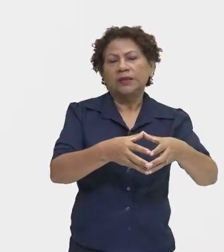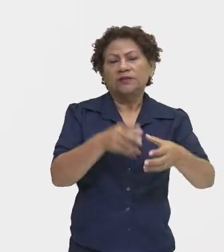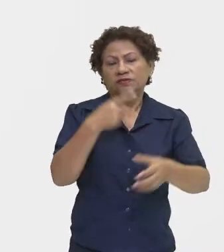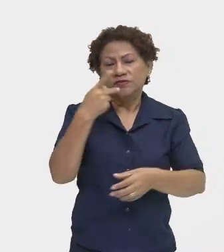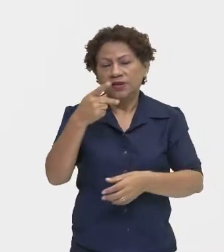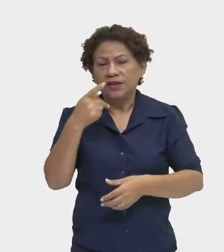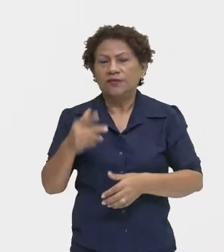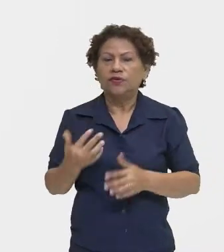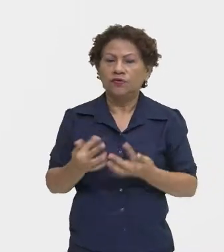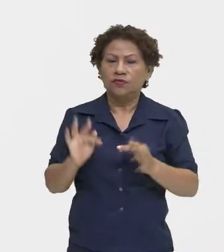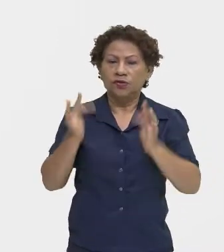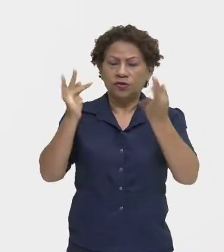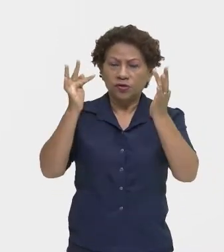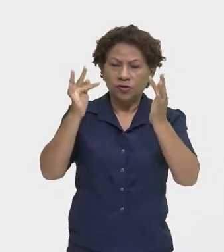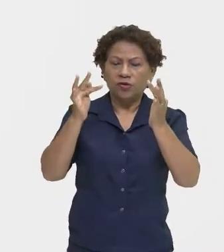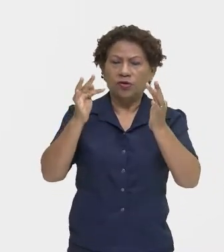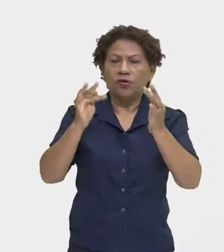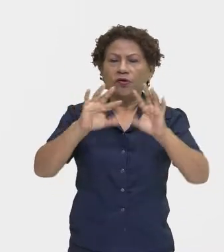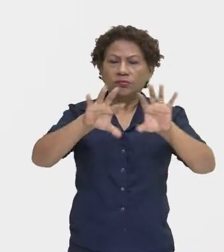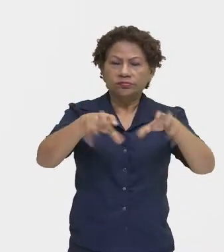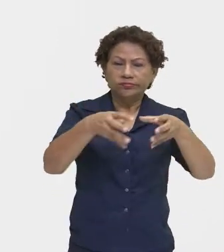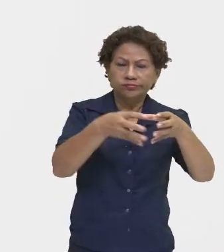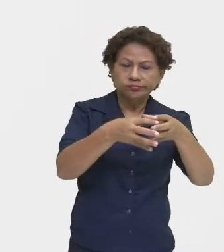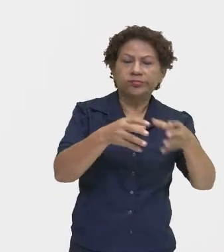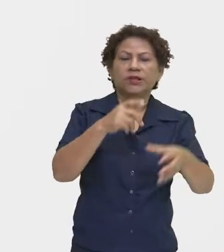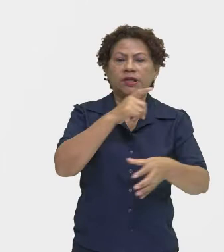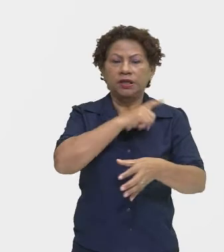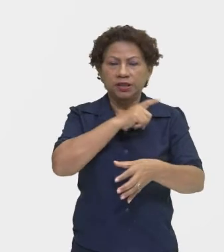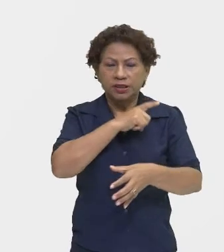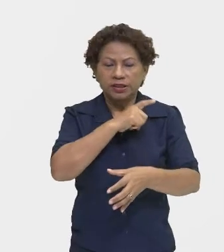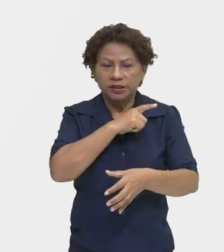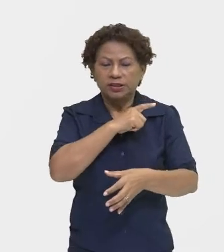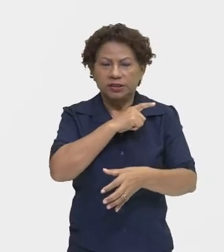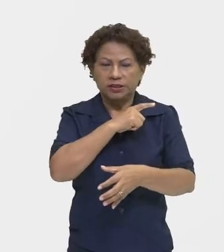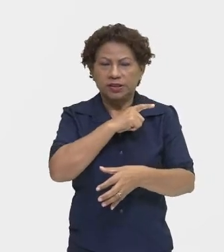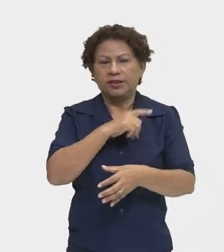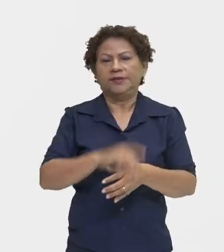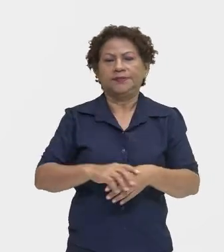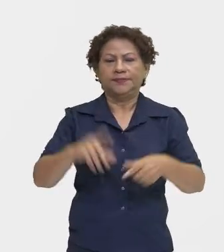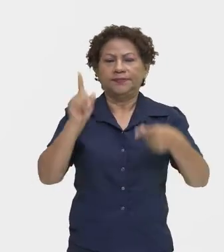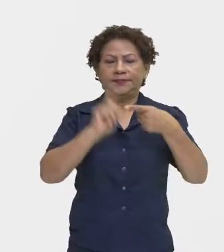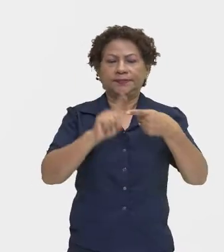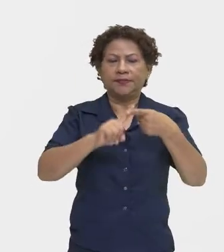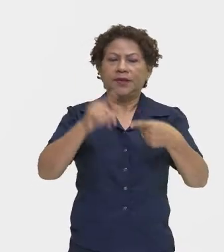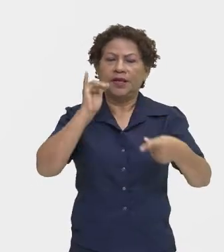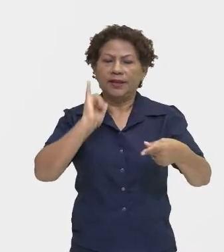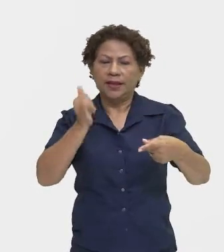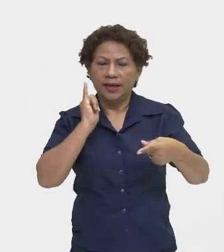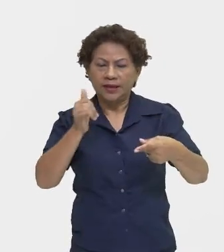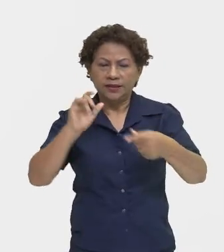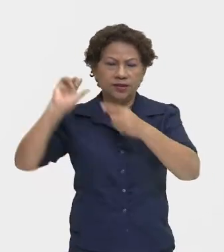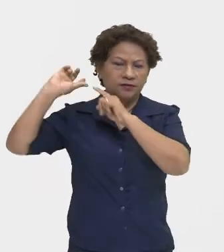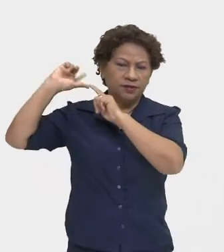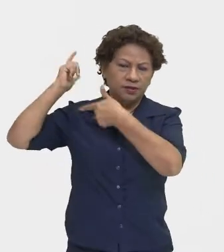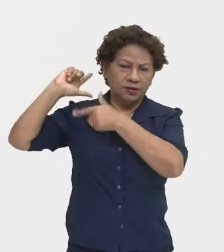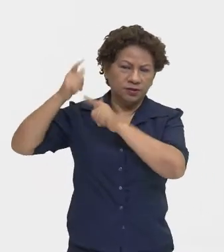elemento que pertence aos seguintes parâmetros. Narrativas tradicionais. O que são essas